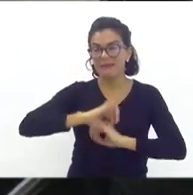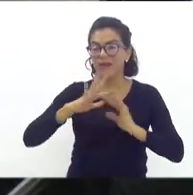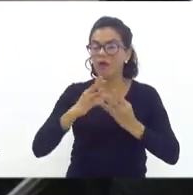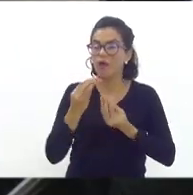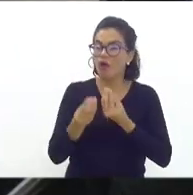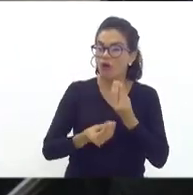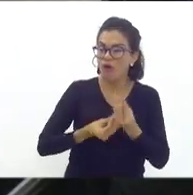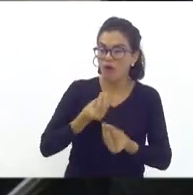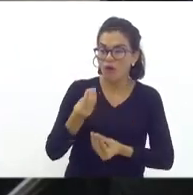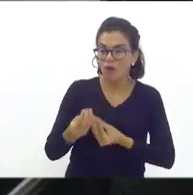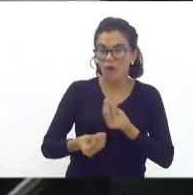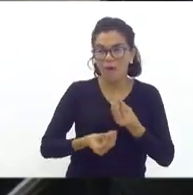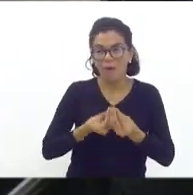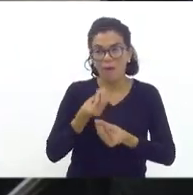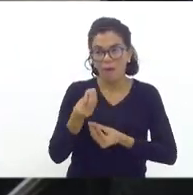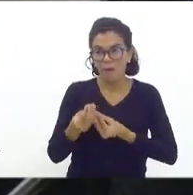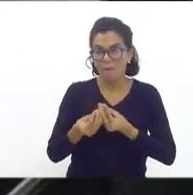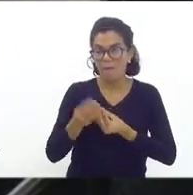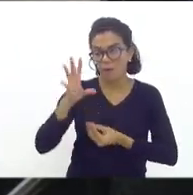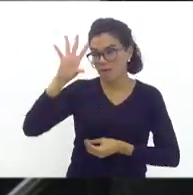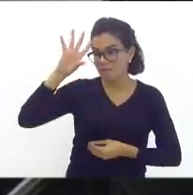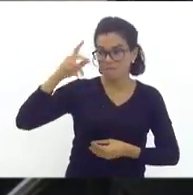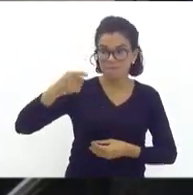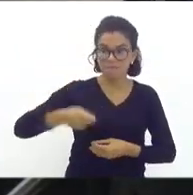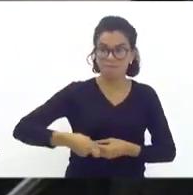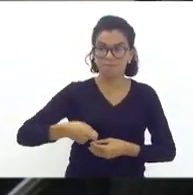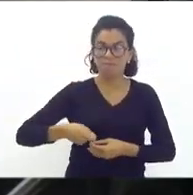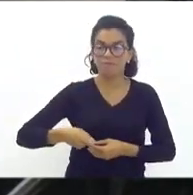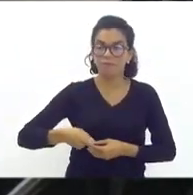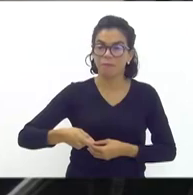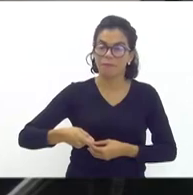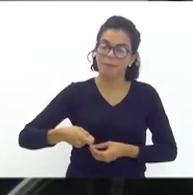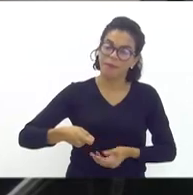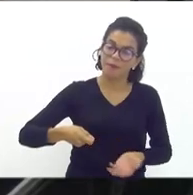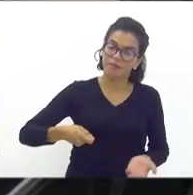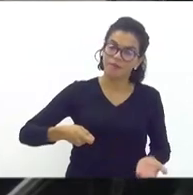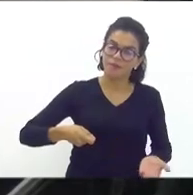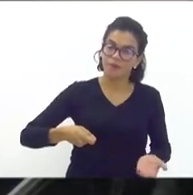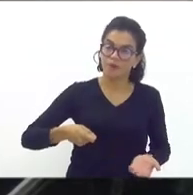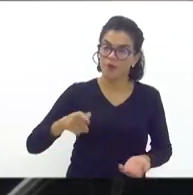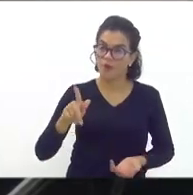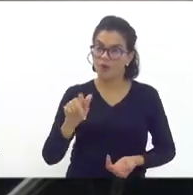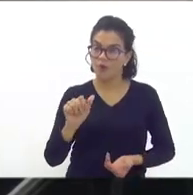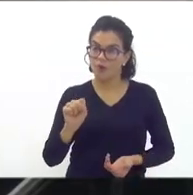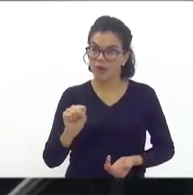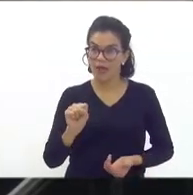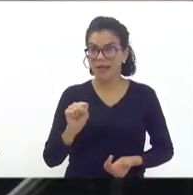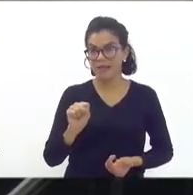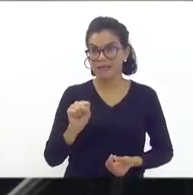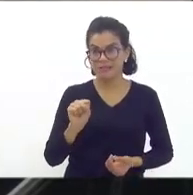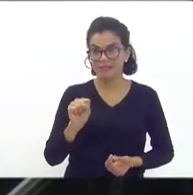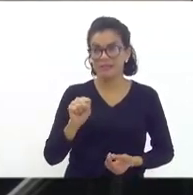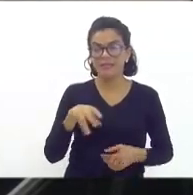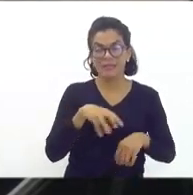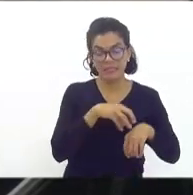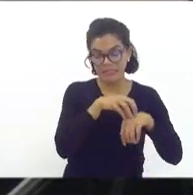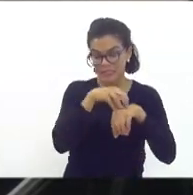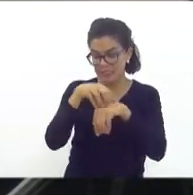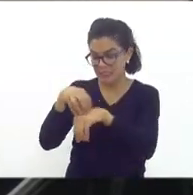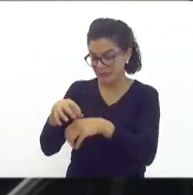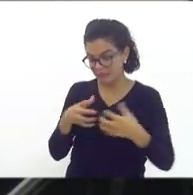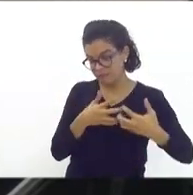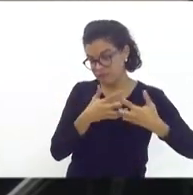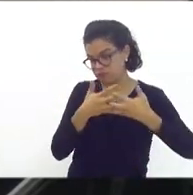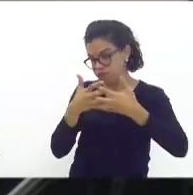nesse nesse nessa deliberação que o gás virtual que é esse gás transportado por carreta